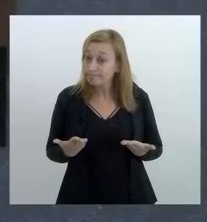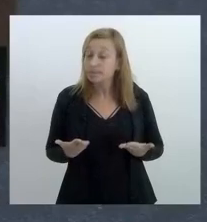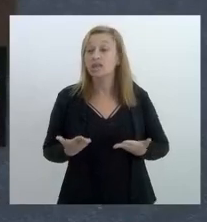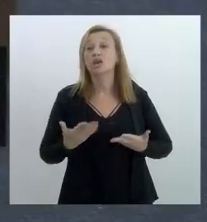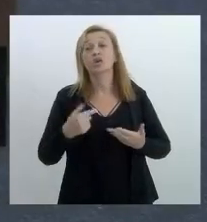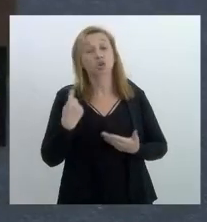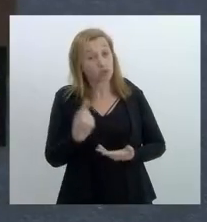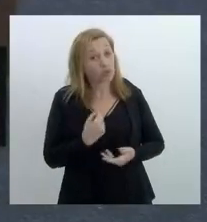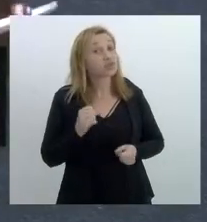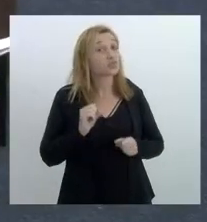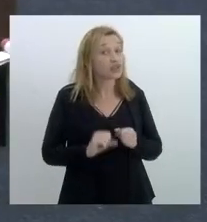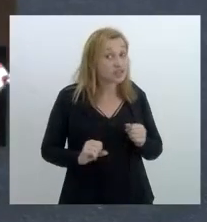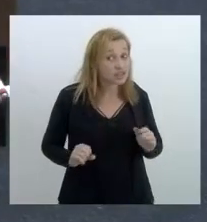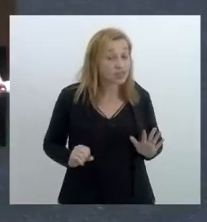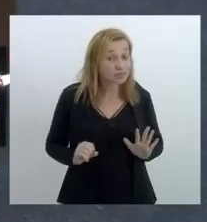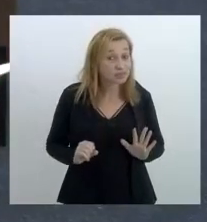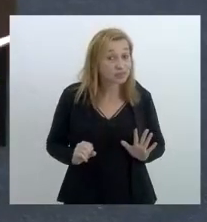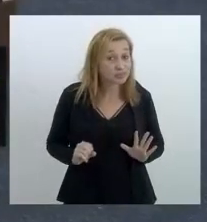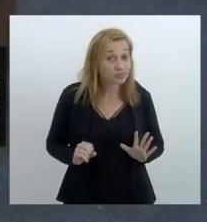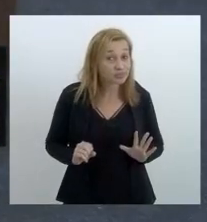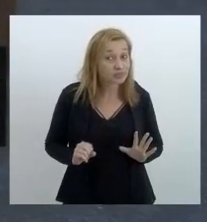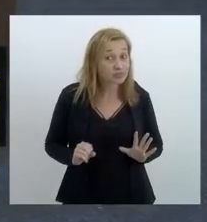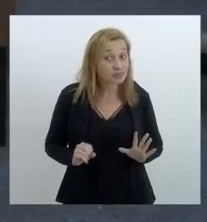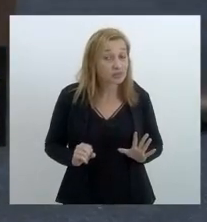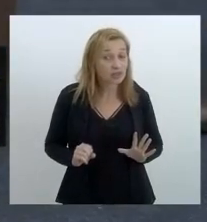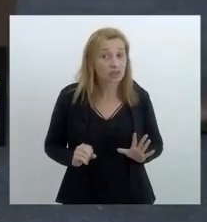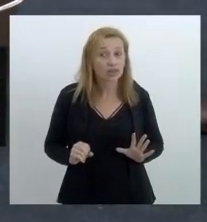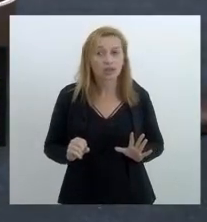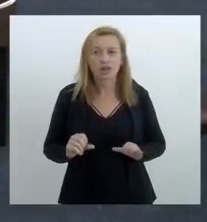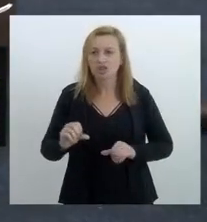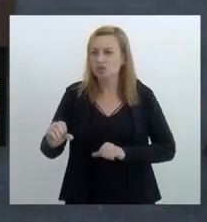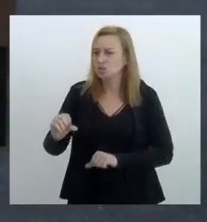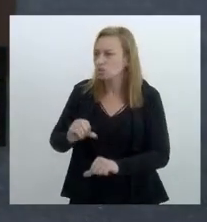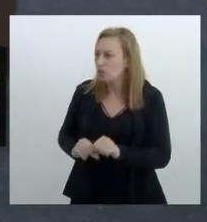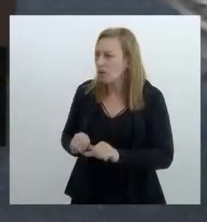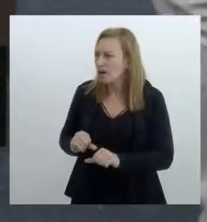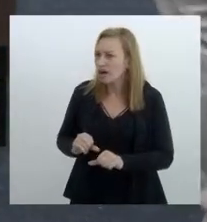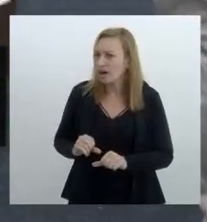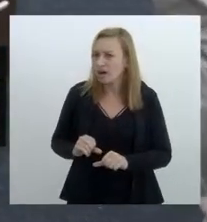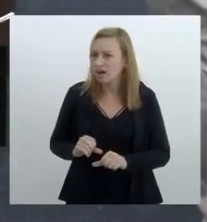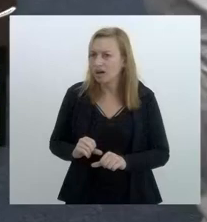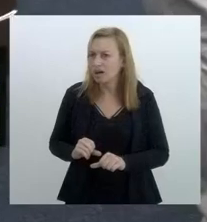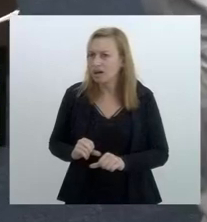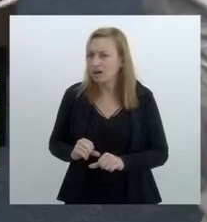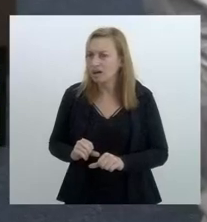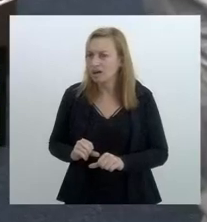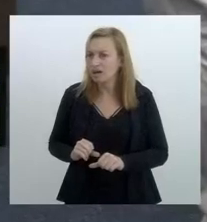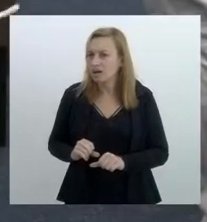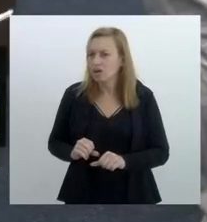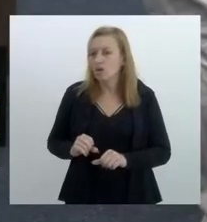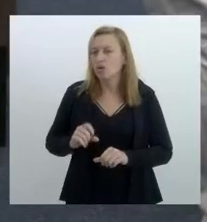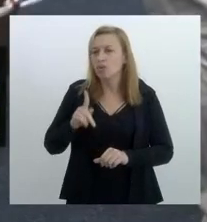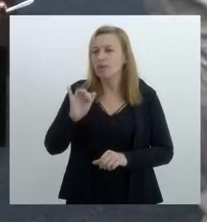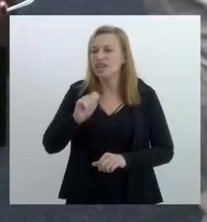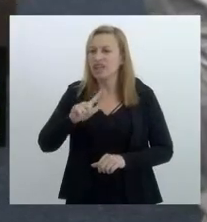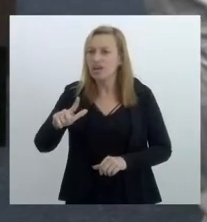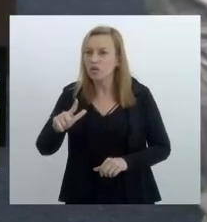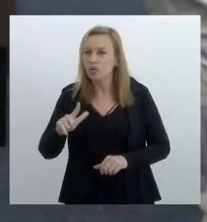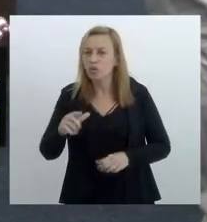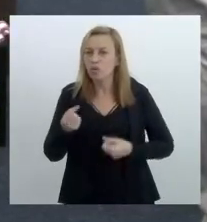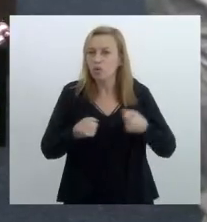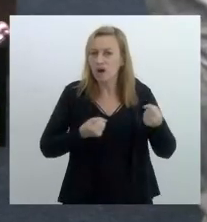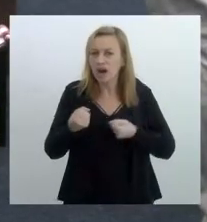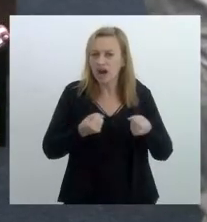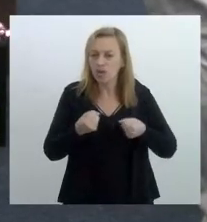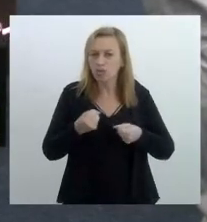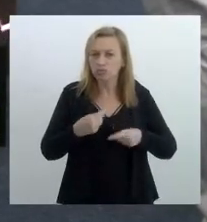fazemos. Meu caro Samit, a gente não troca o pneu com o carro andando. A gente está trocando o carro com o